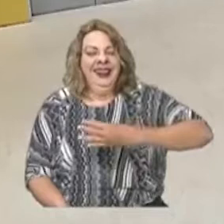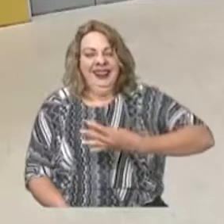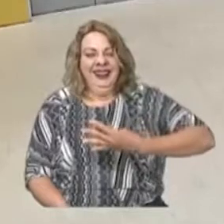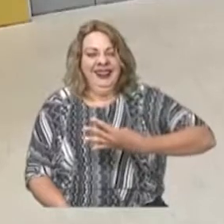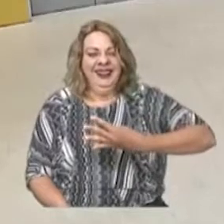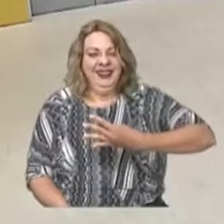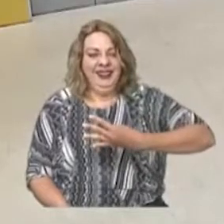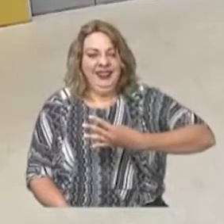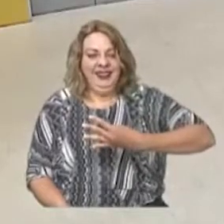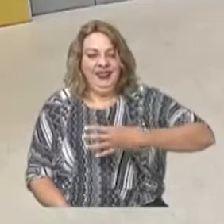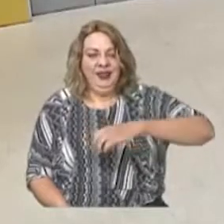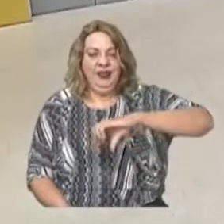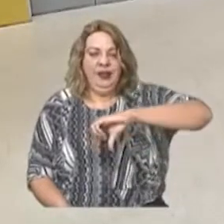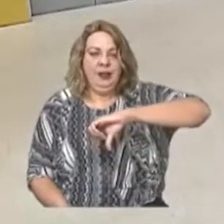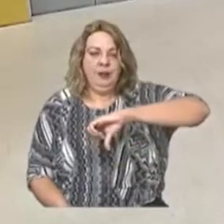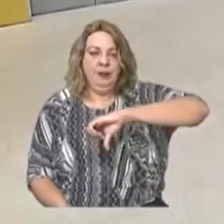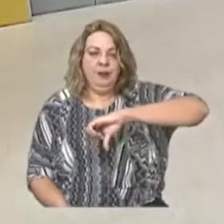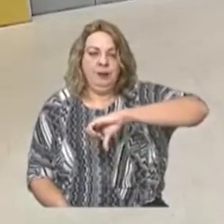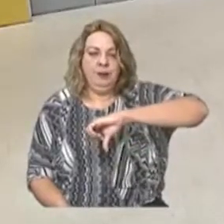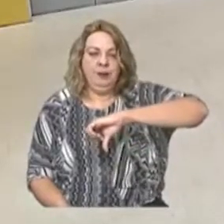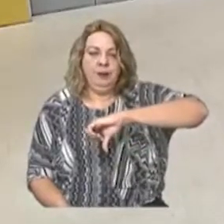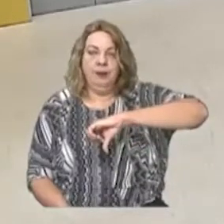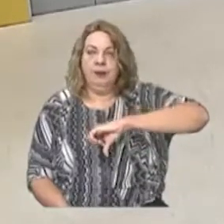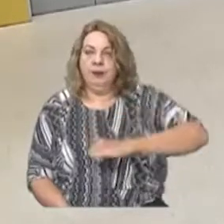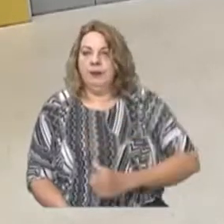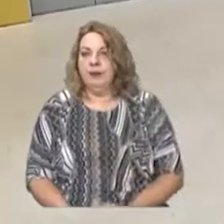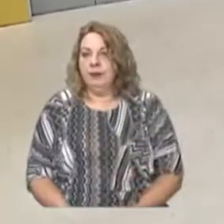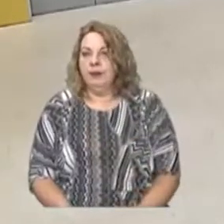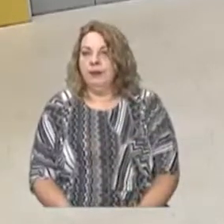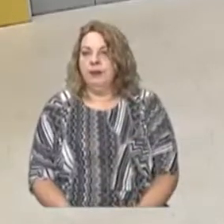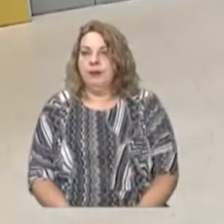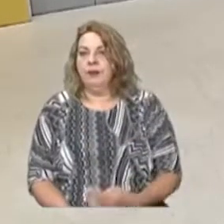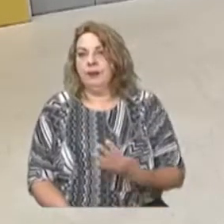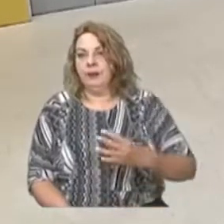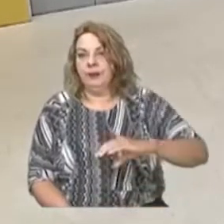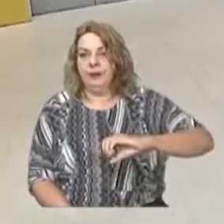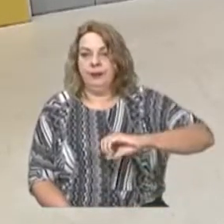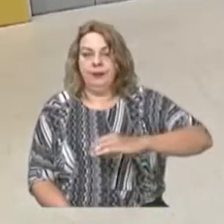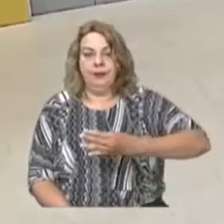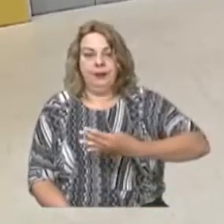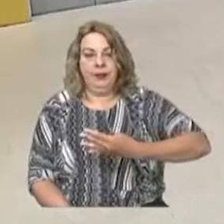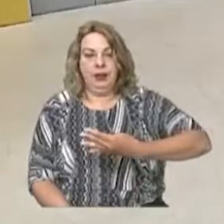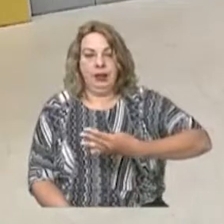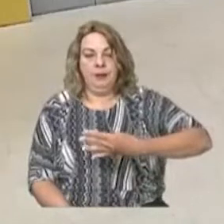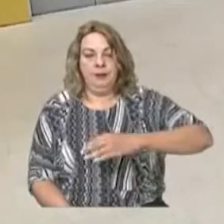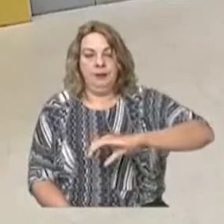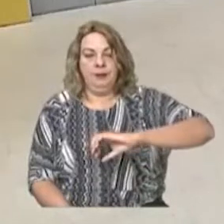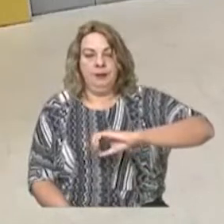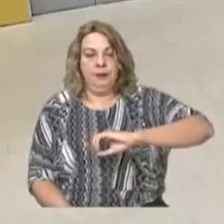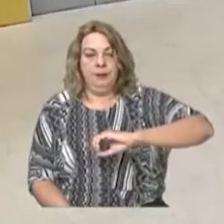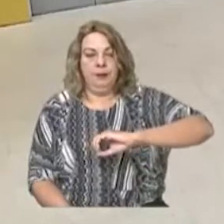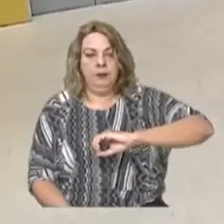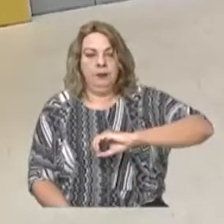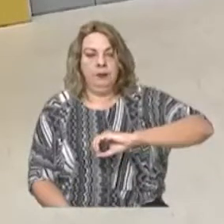aí 49, é o seu Caju Cap, 40, marque aí número